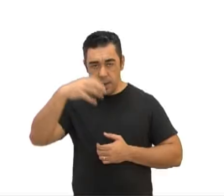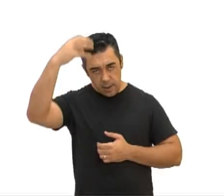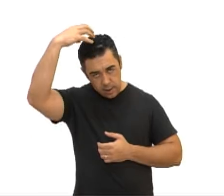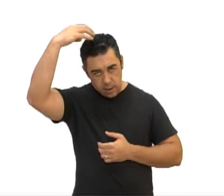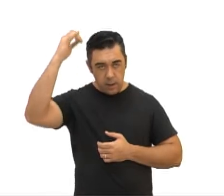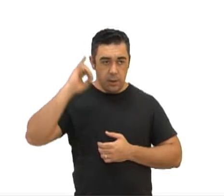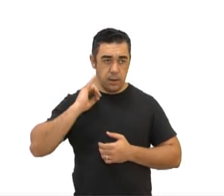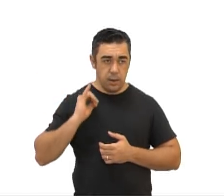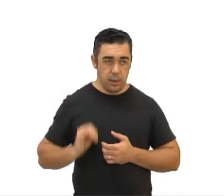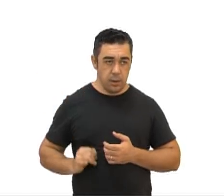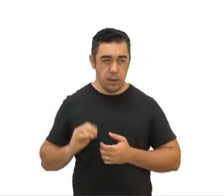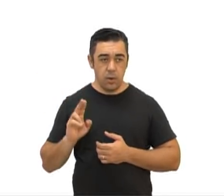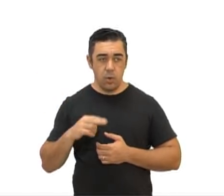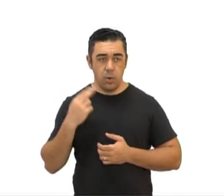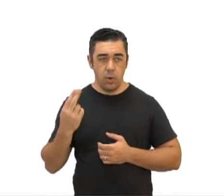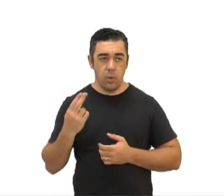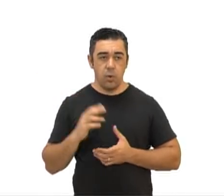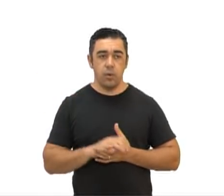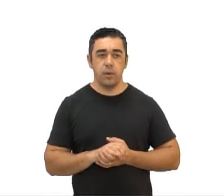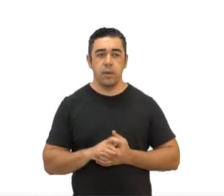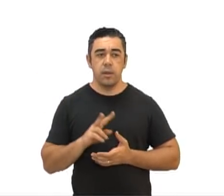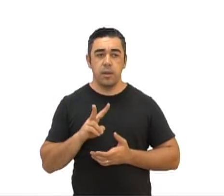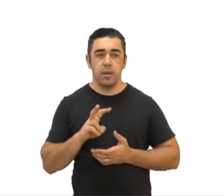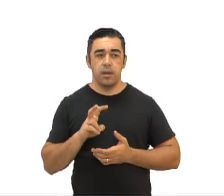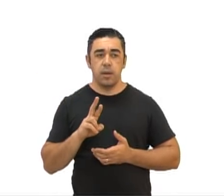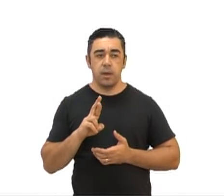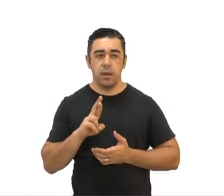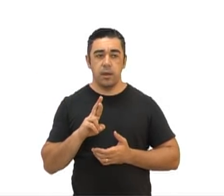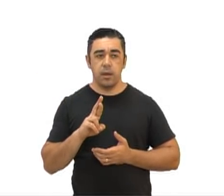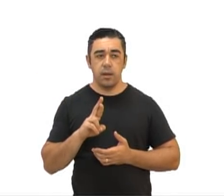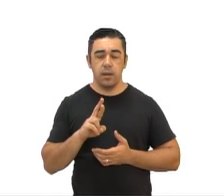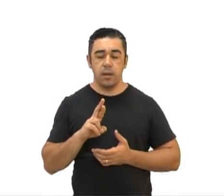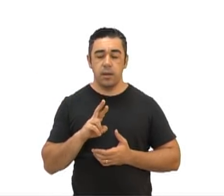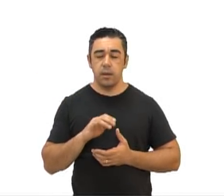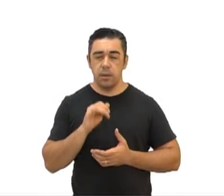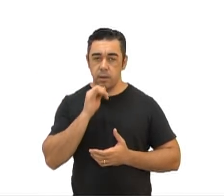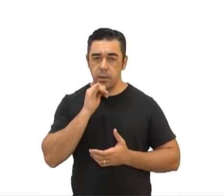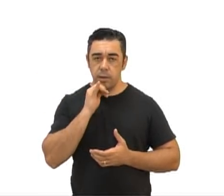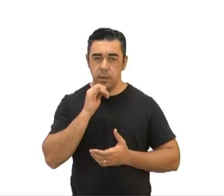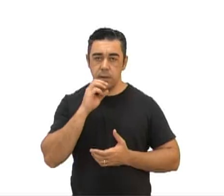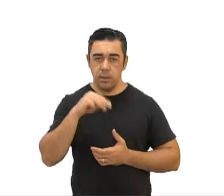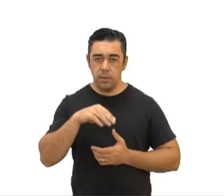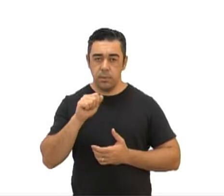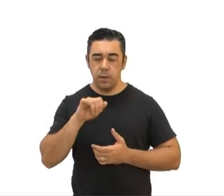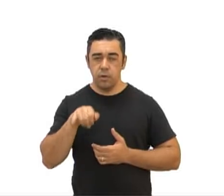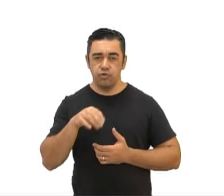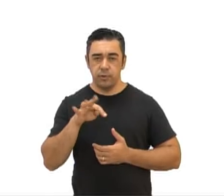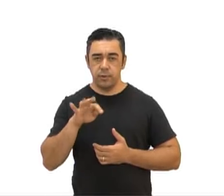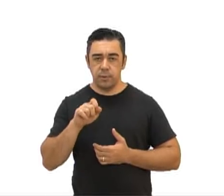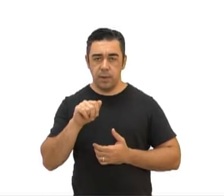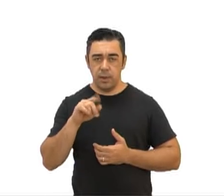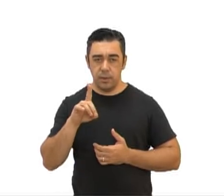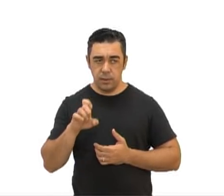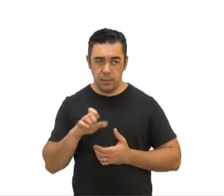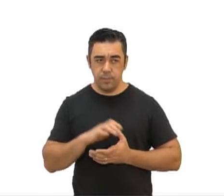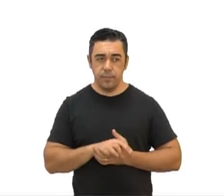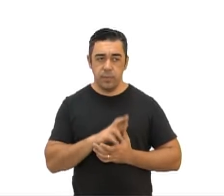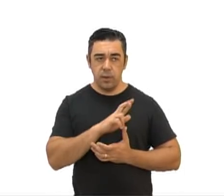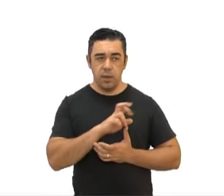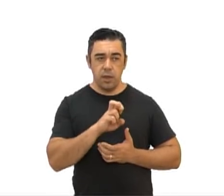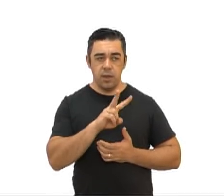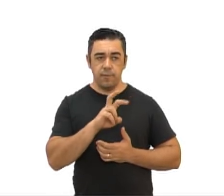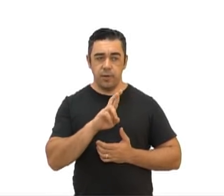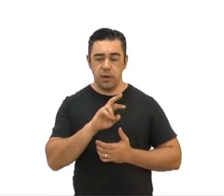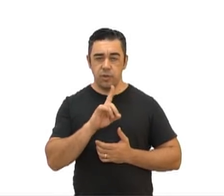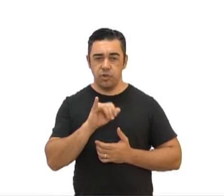Vossa Reverendíssima. E a gente tem, desculpa, para reis e imperadores, a gente utiliza Vossa Majestade, né? Vossa